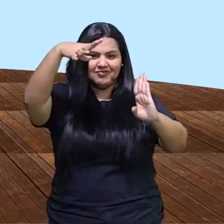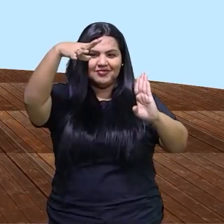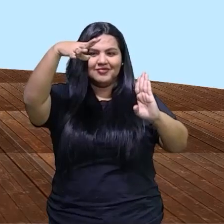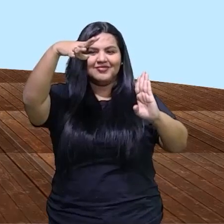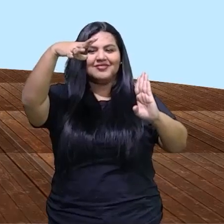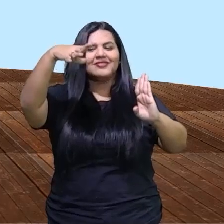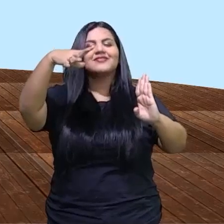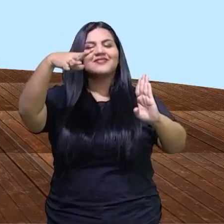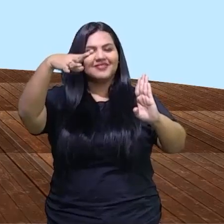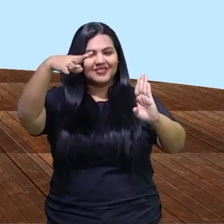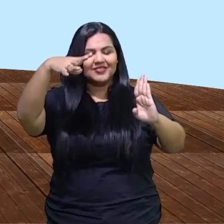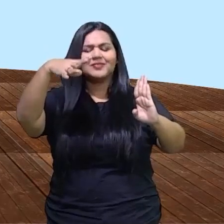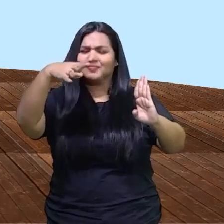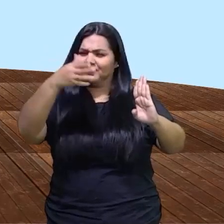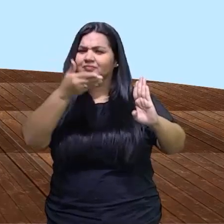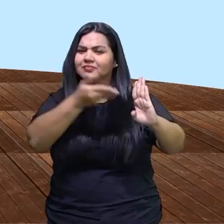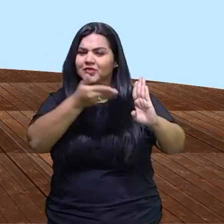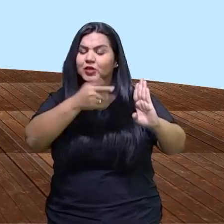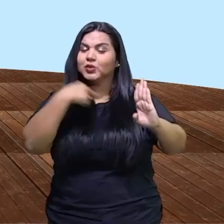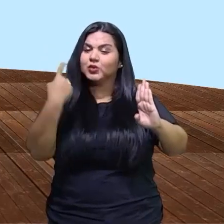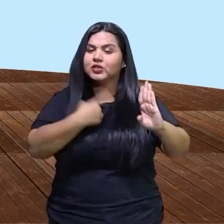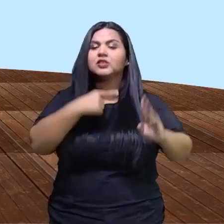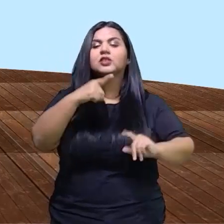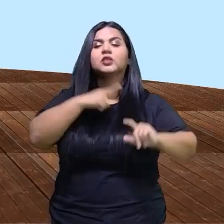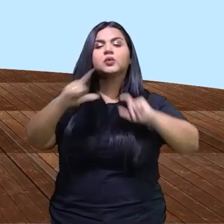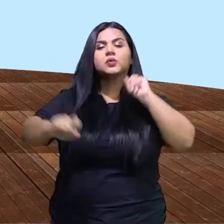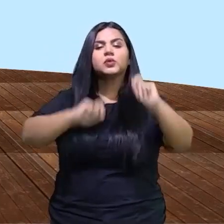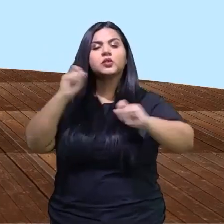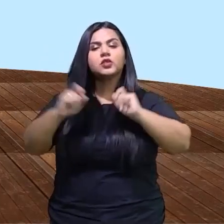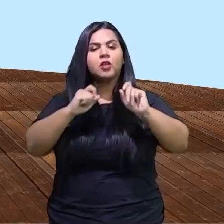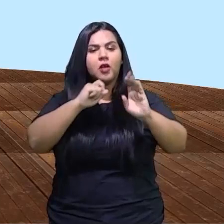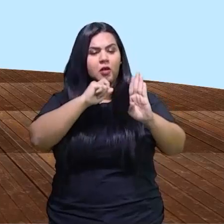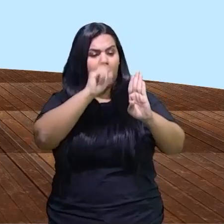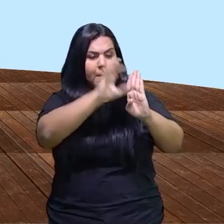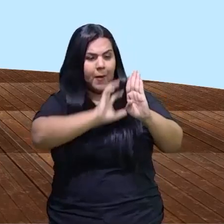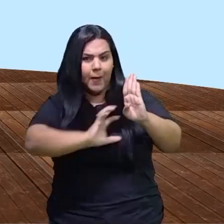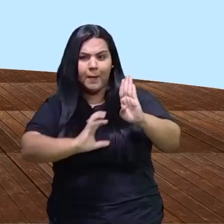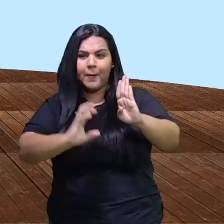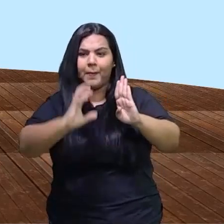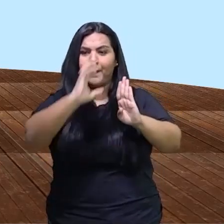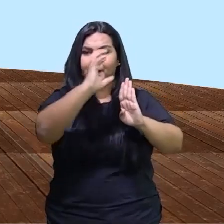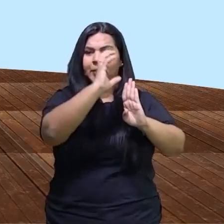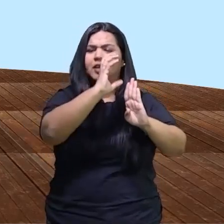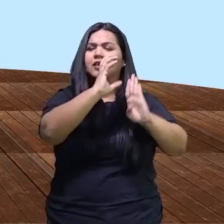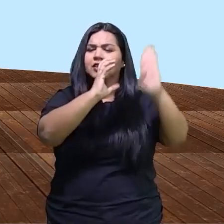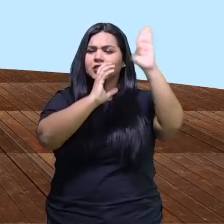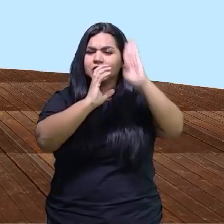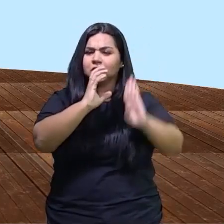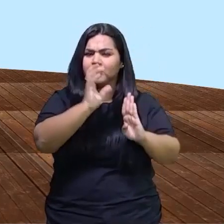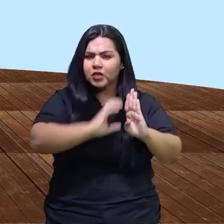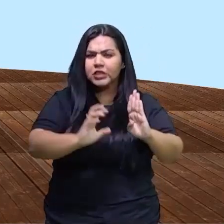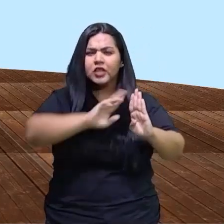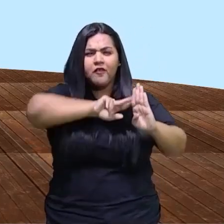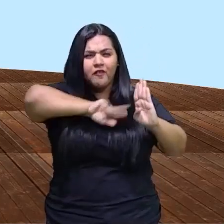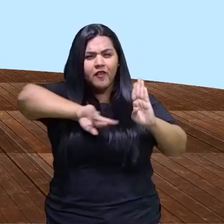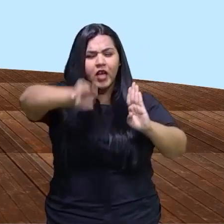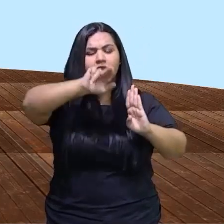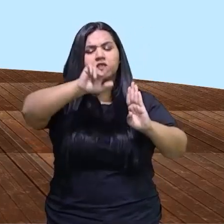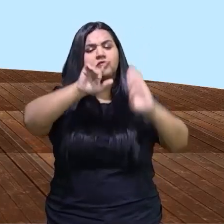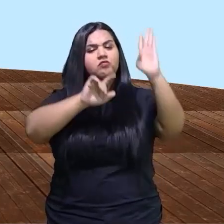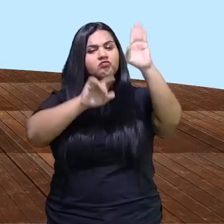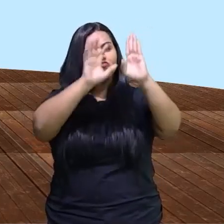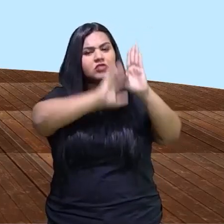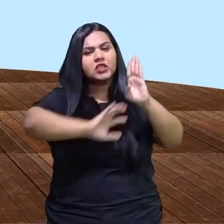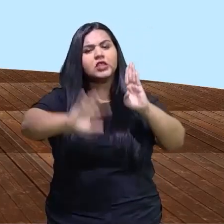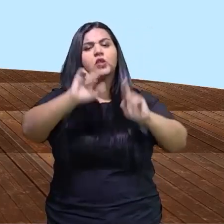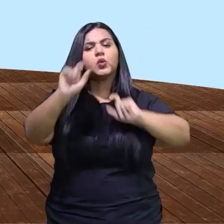Opa, aí sim. Aqui nós temos as províncias, olha só, existiam várias províncias e o mapa aí